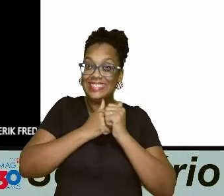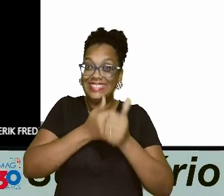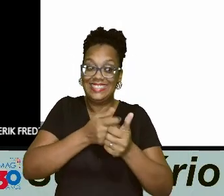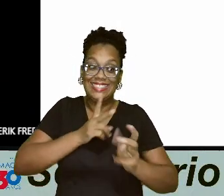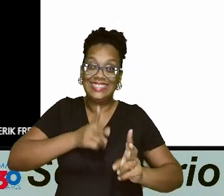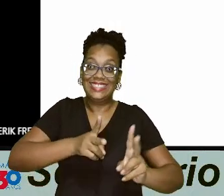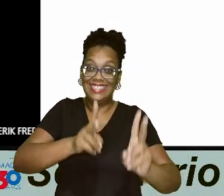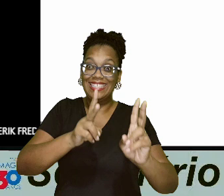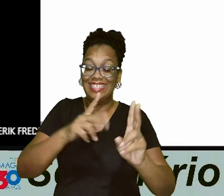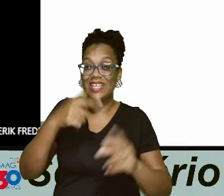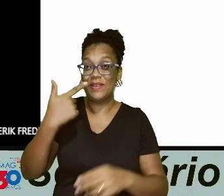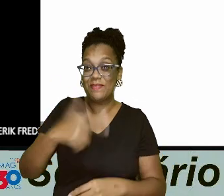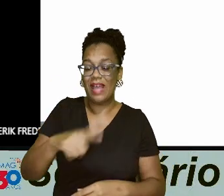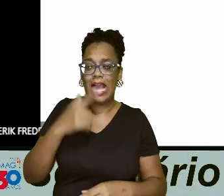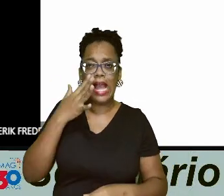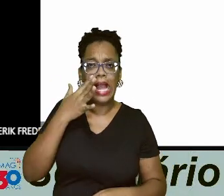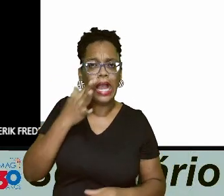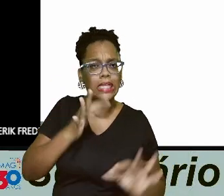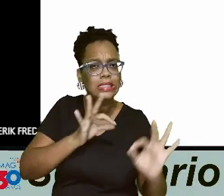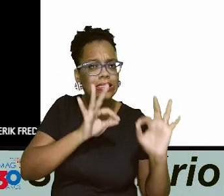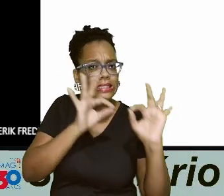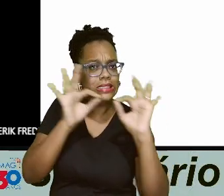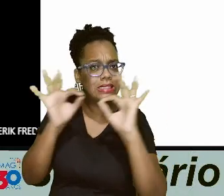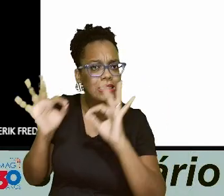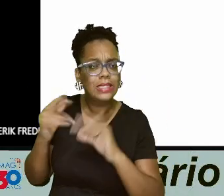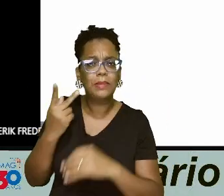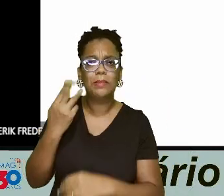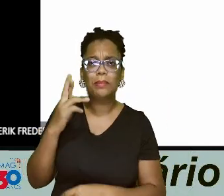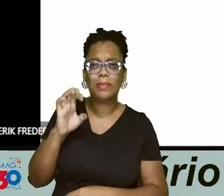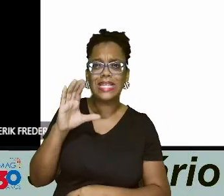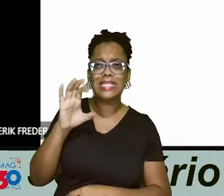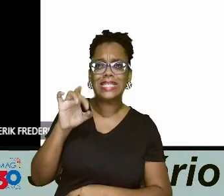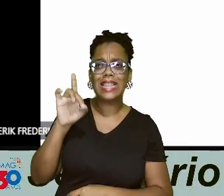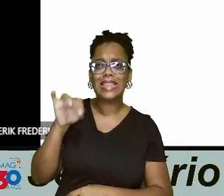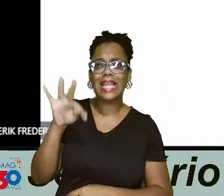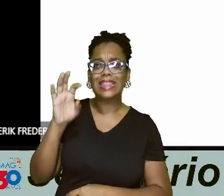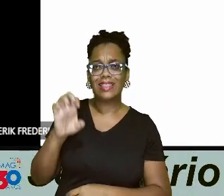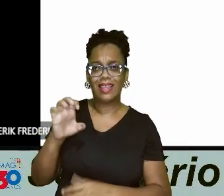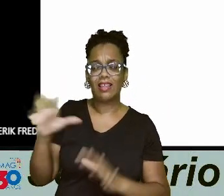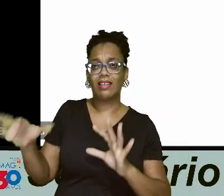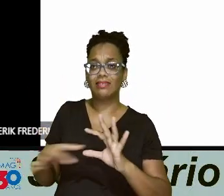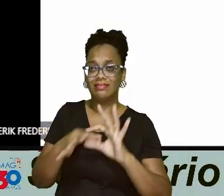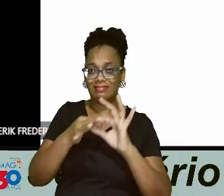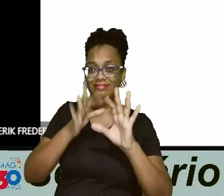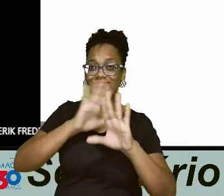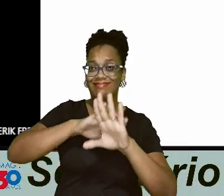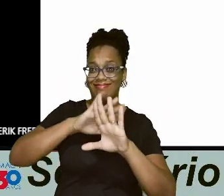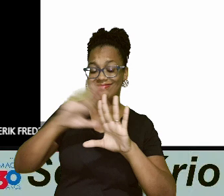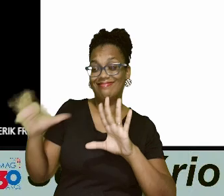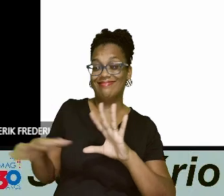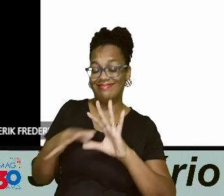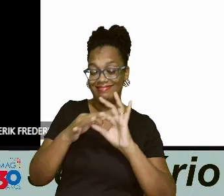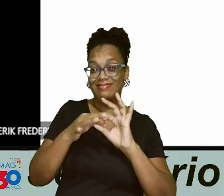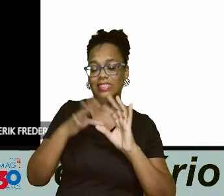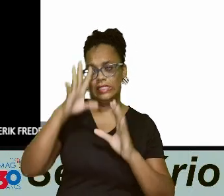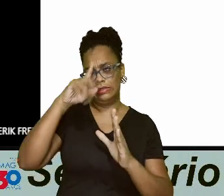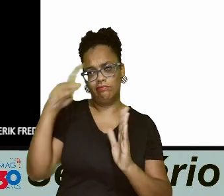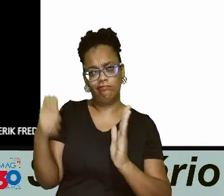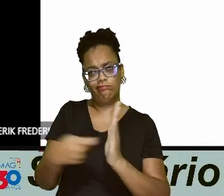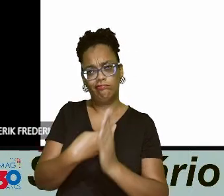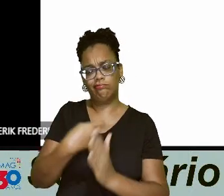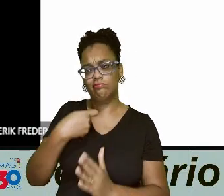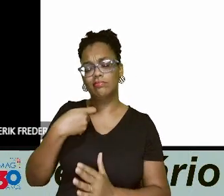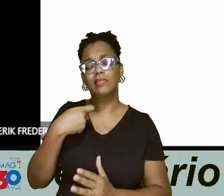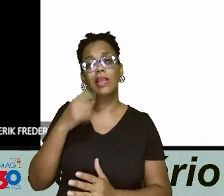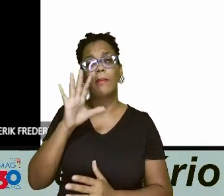pouco mais de perto o precedente vinculante, tomando cuidado de decretar essa suspensão, como lá se determinou. Mas,